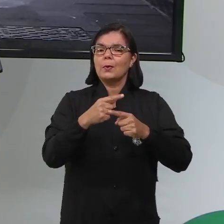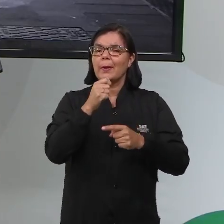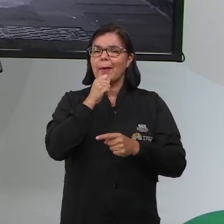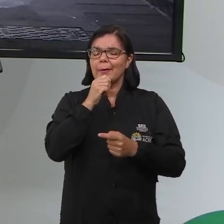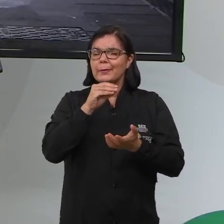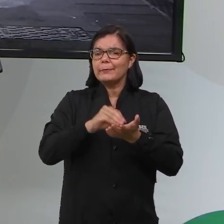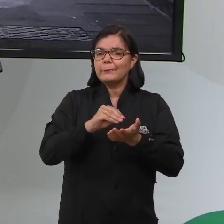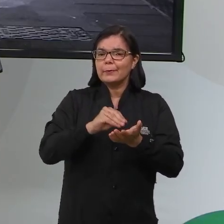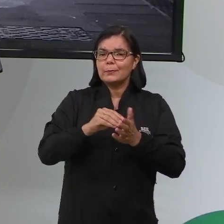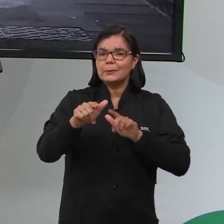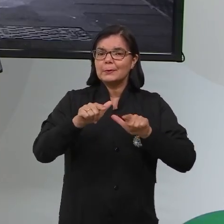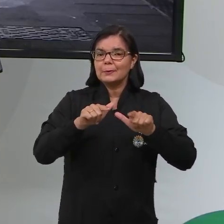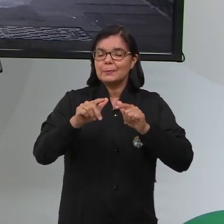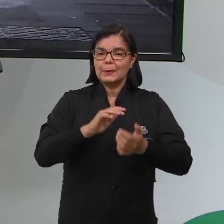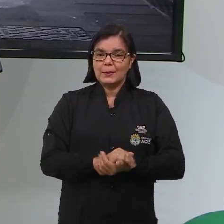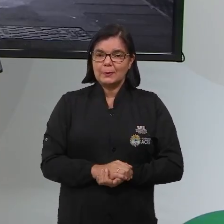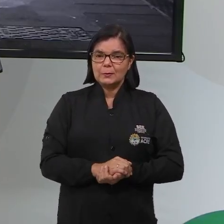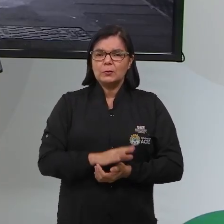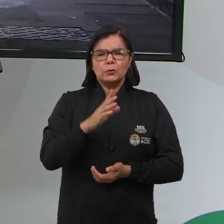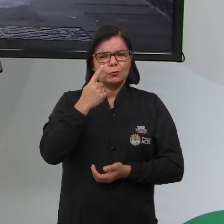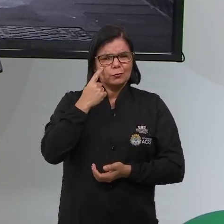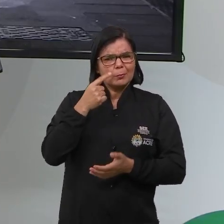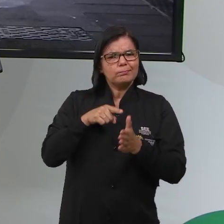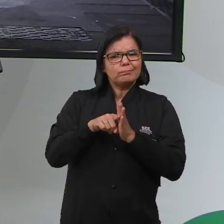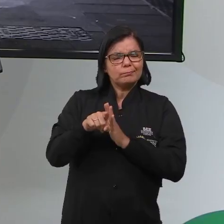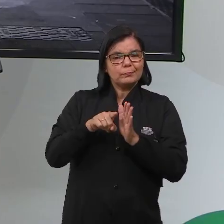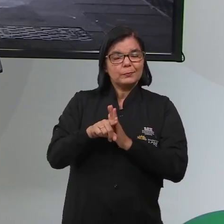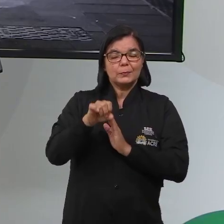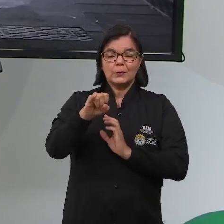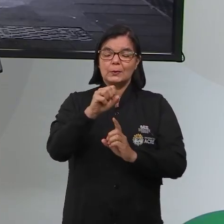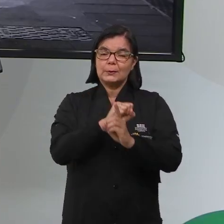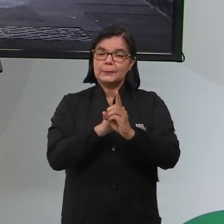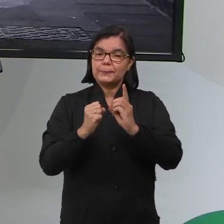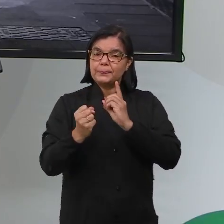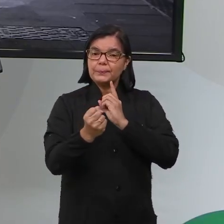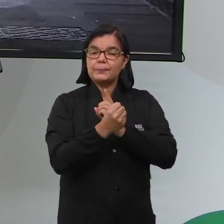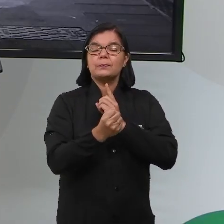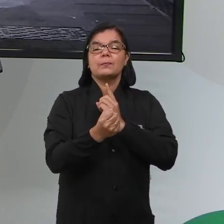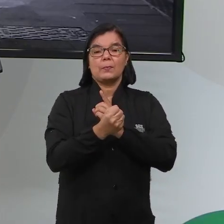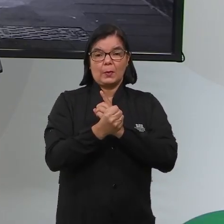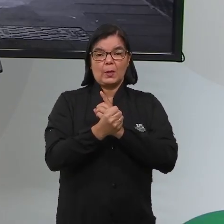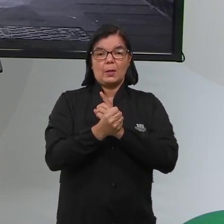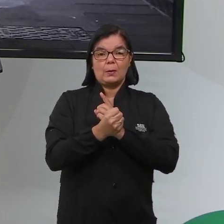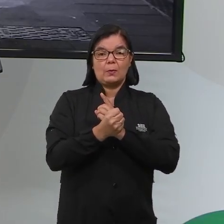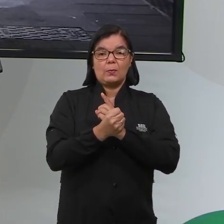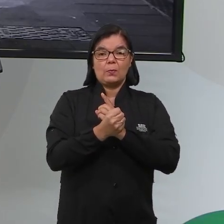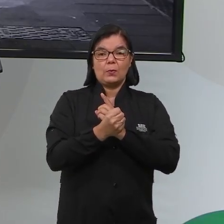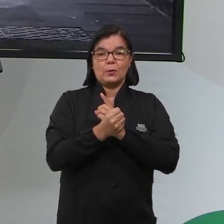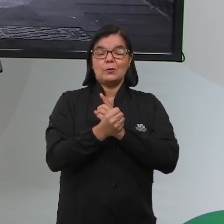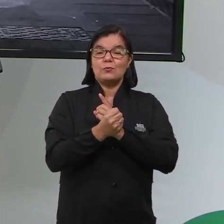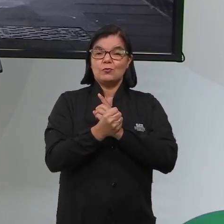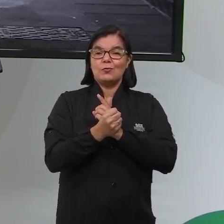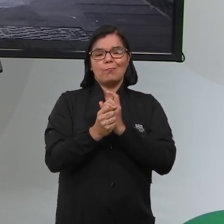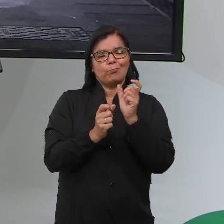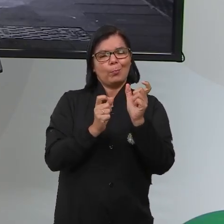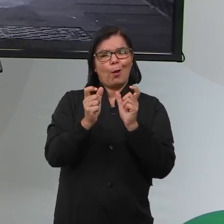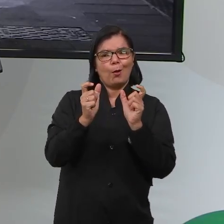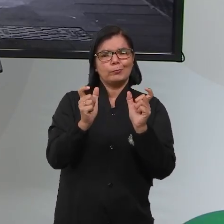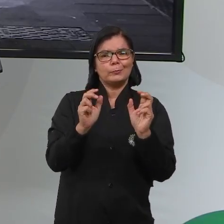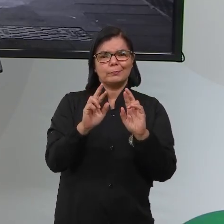desemprego? Você já parou para se questionar? Que a sociedade, ela é munida de